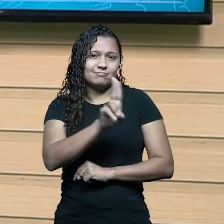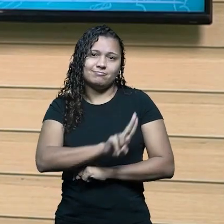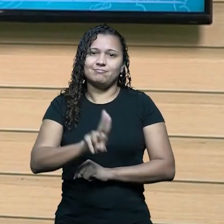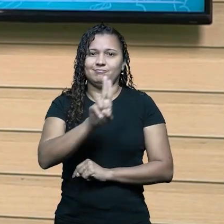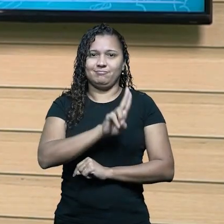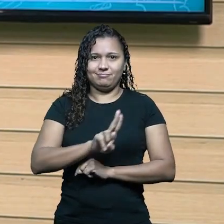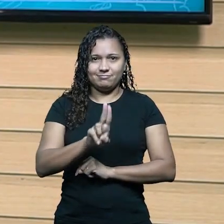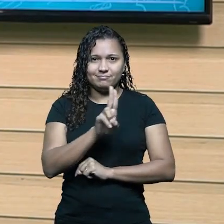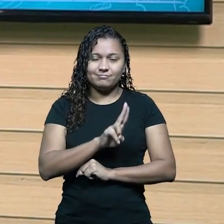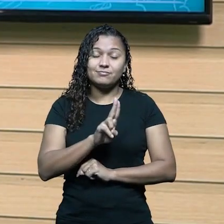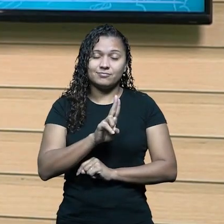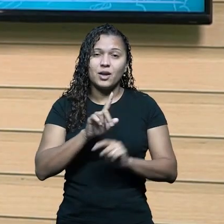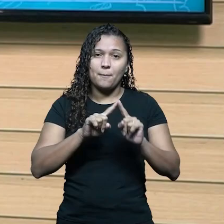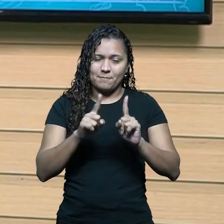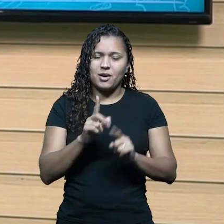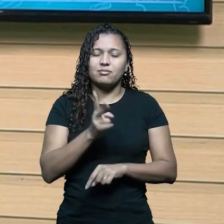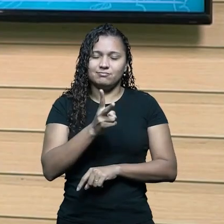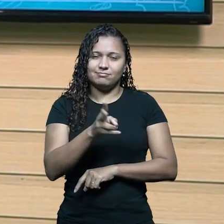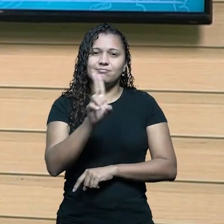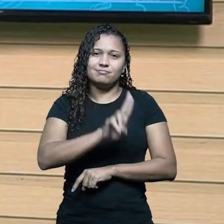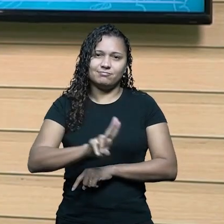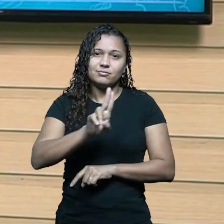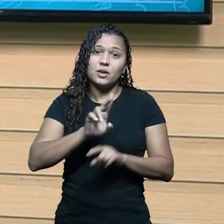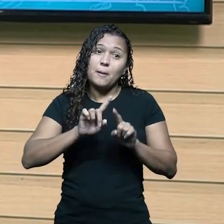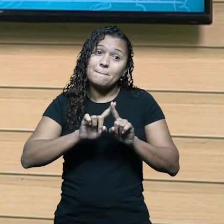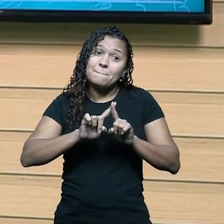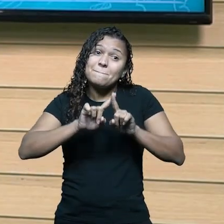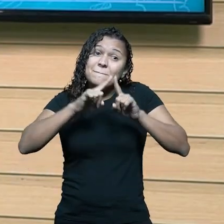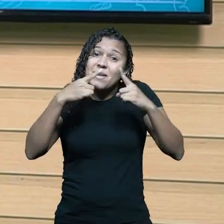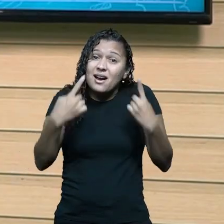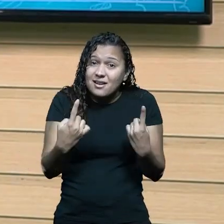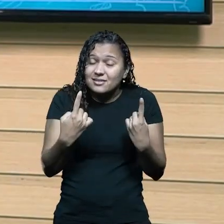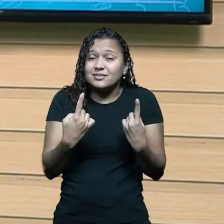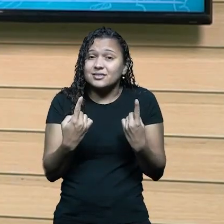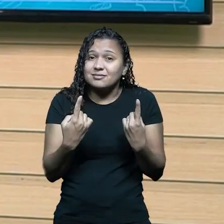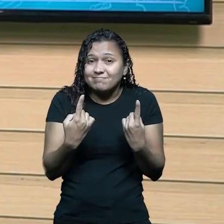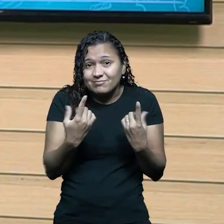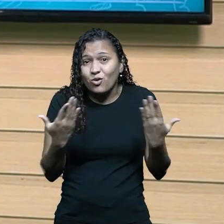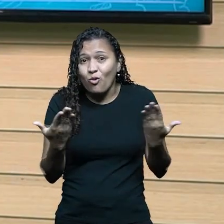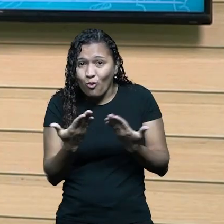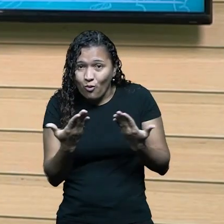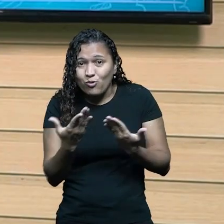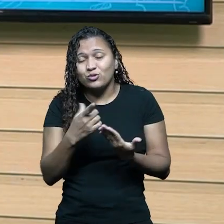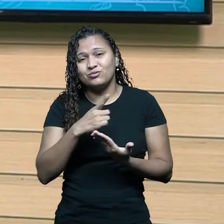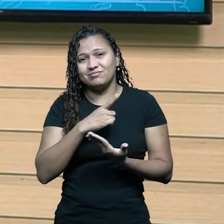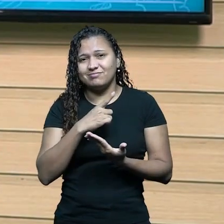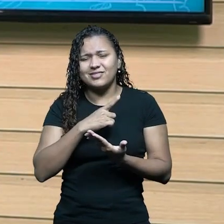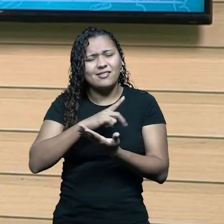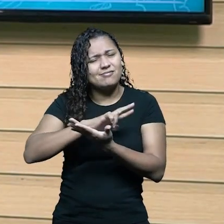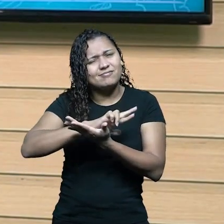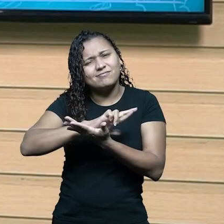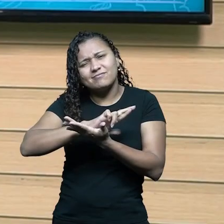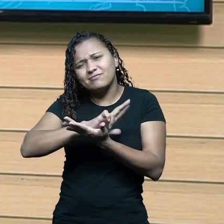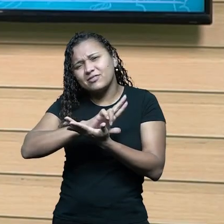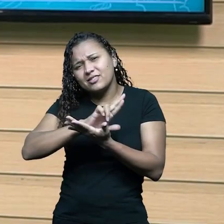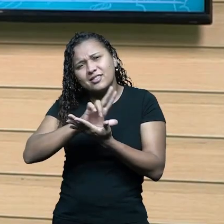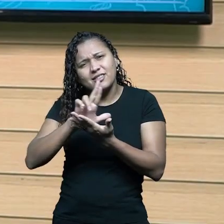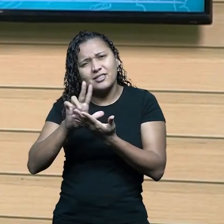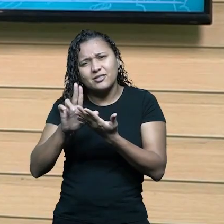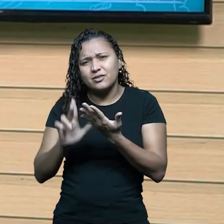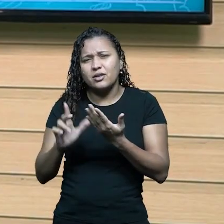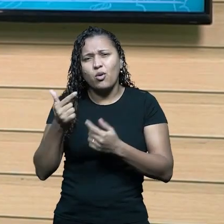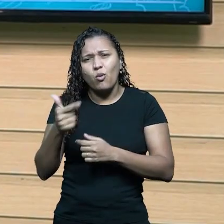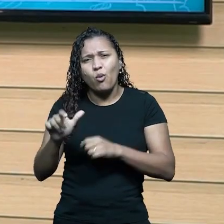usados. Eles ainda são utilizados, porém nós temos uma gama infinita de